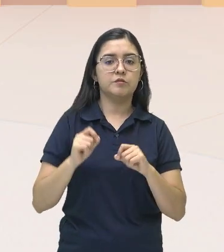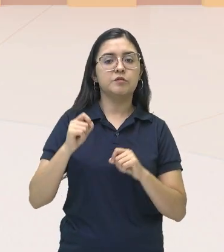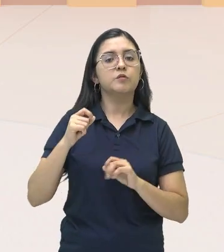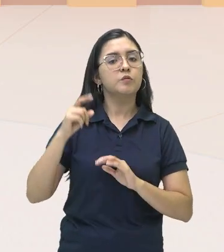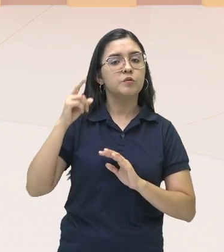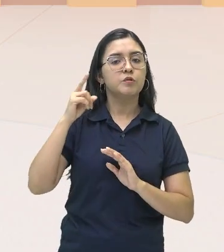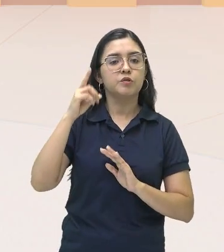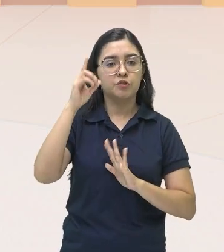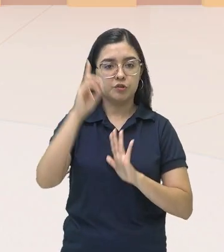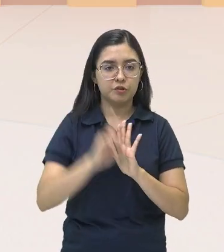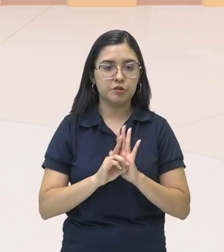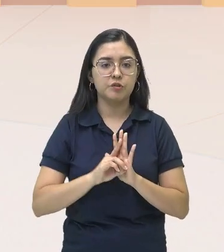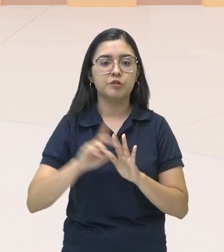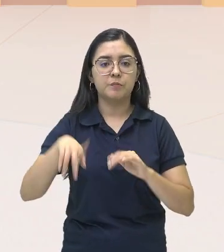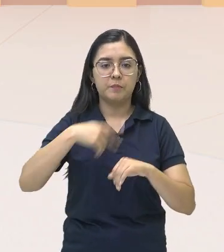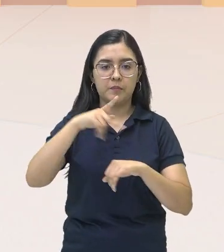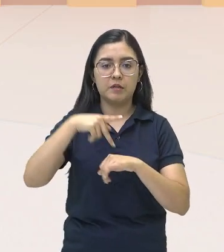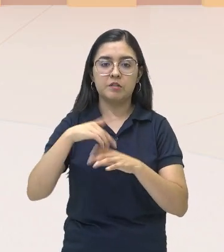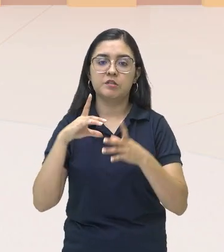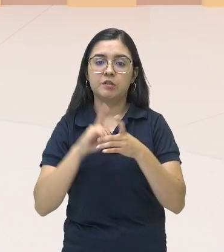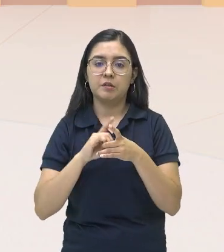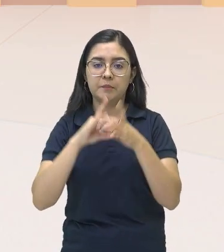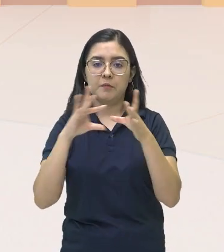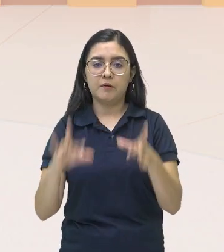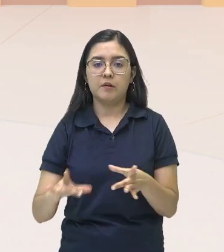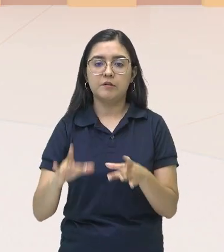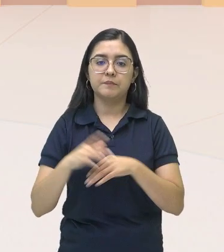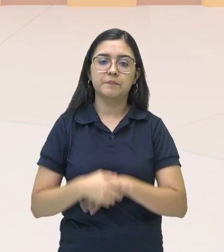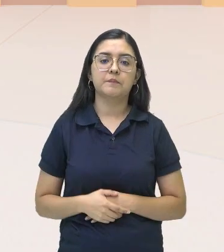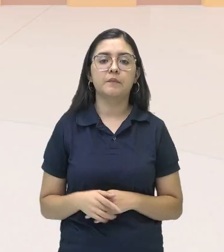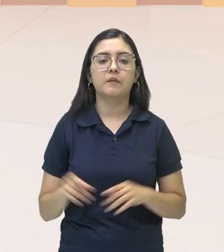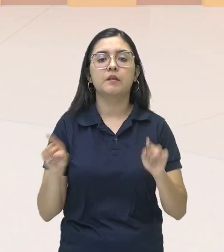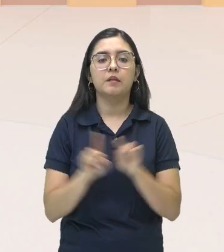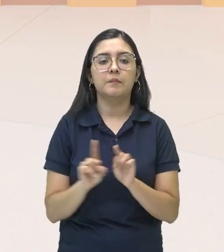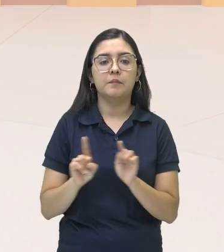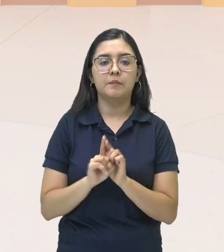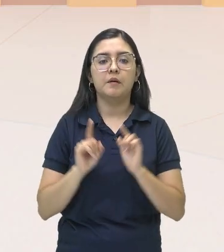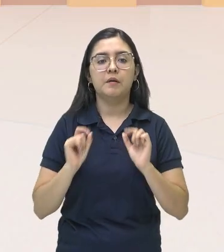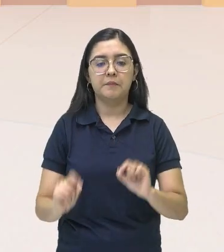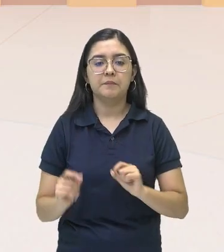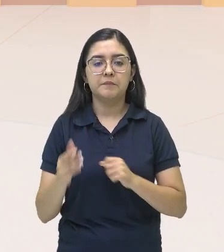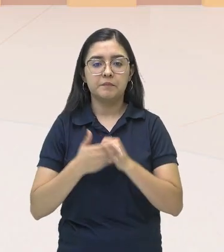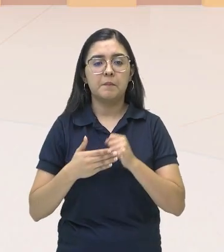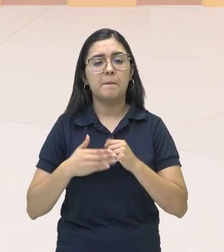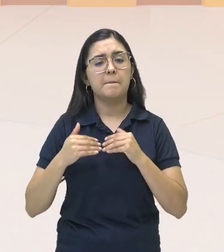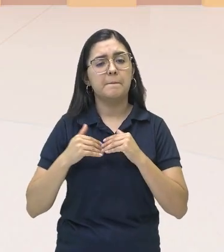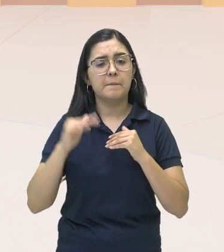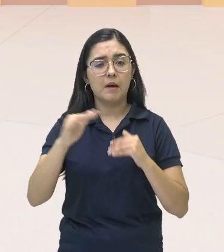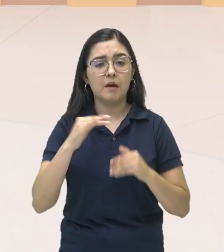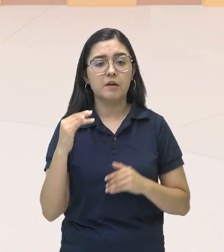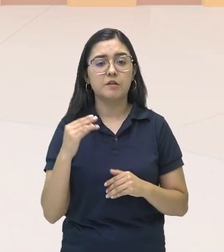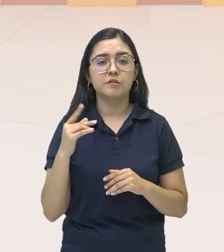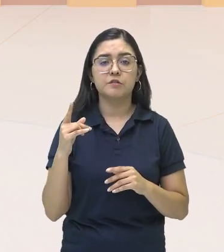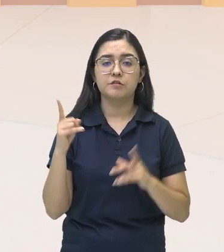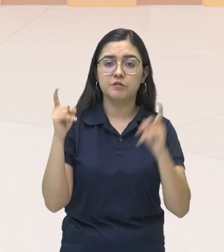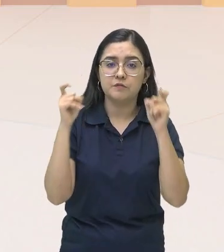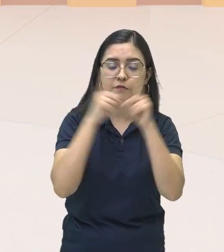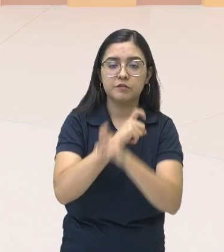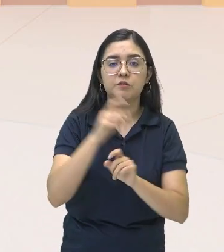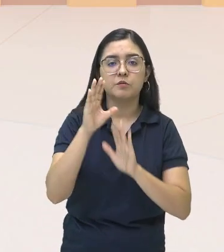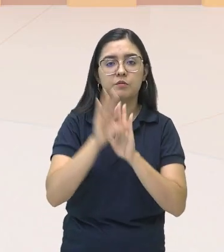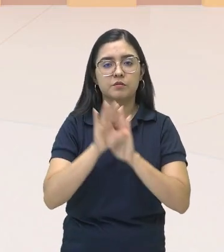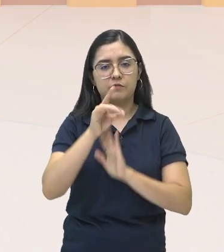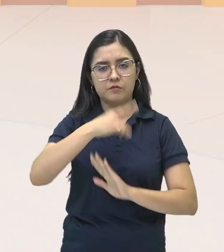do direito de países democráticos e um dos fundamentos mais difíceis de conceituar. Vocês